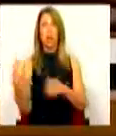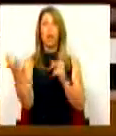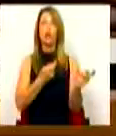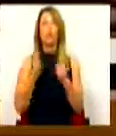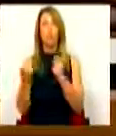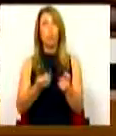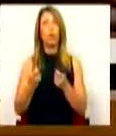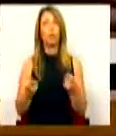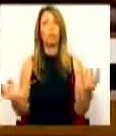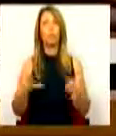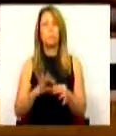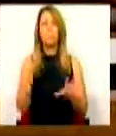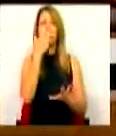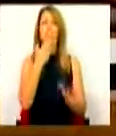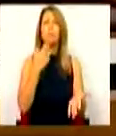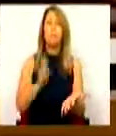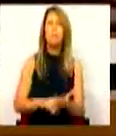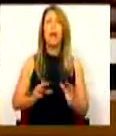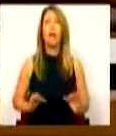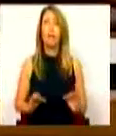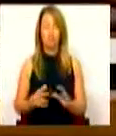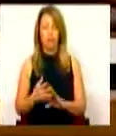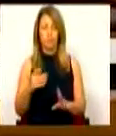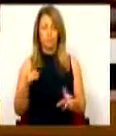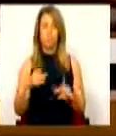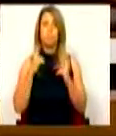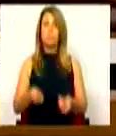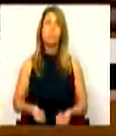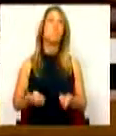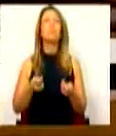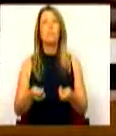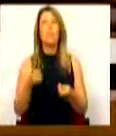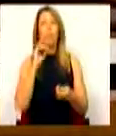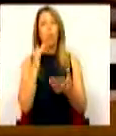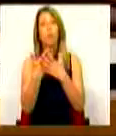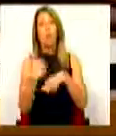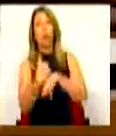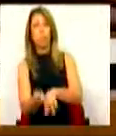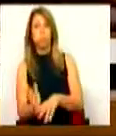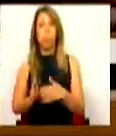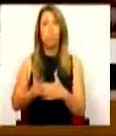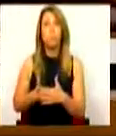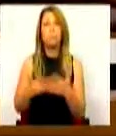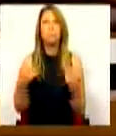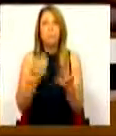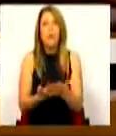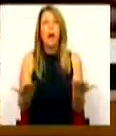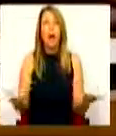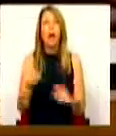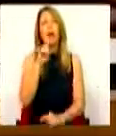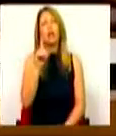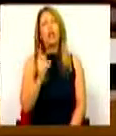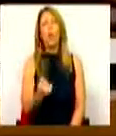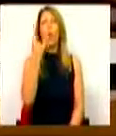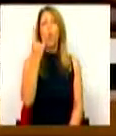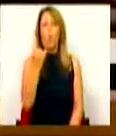estes constrangimentos atrasam e impactam o avanço dos investimentos, há ainda outra questão que não pode ser ignorada: o estado da